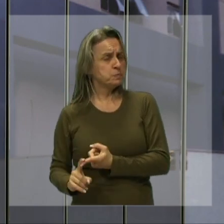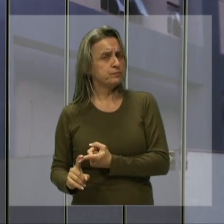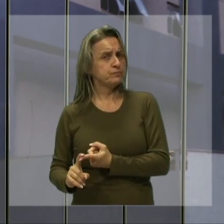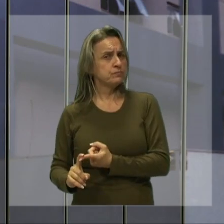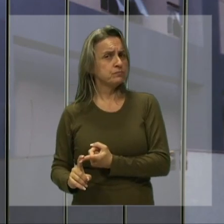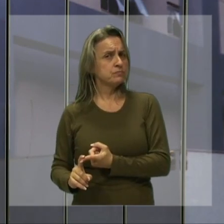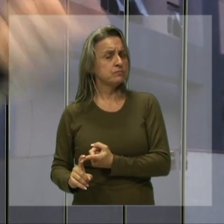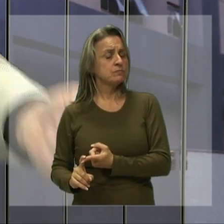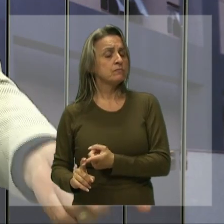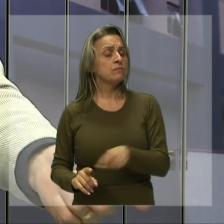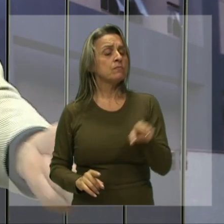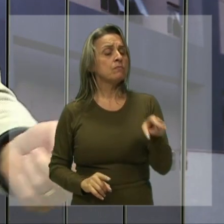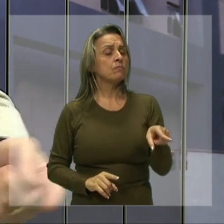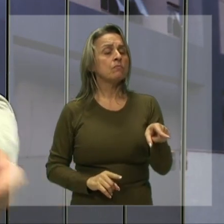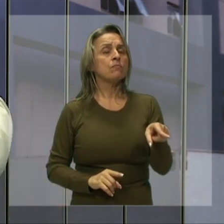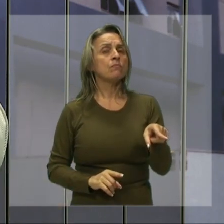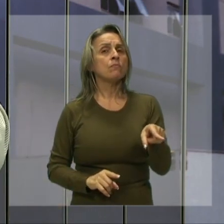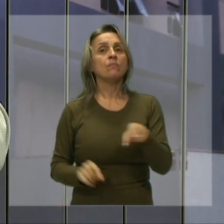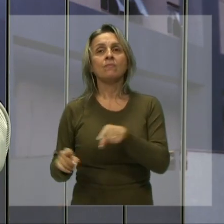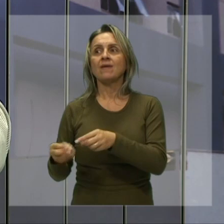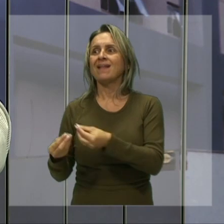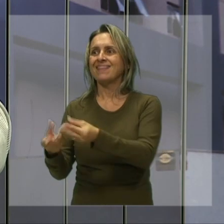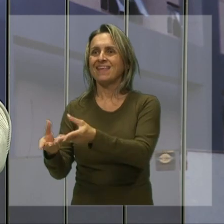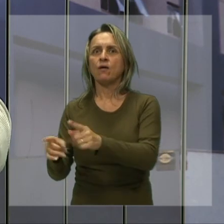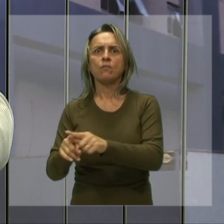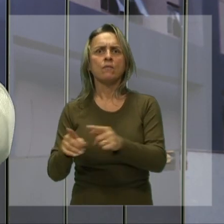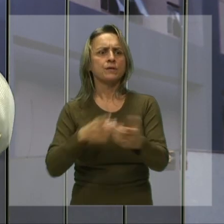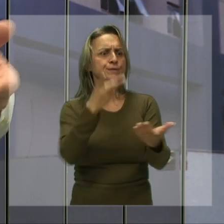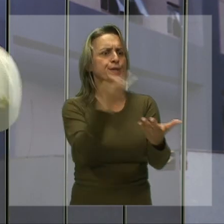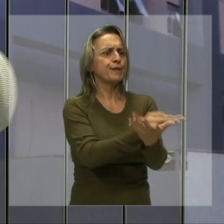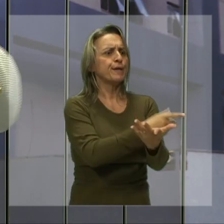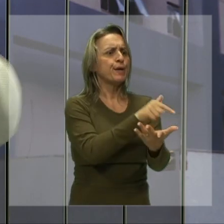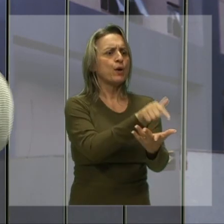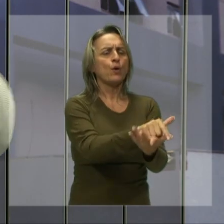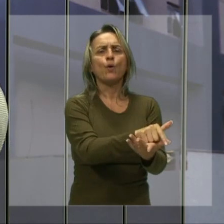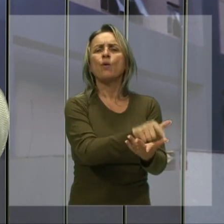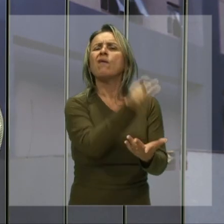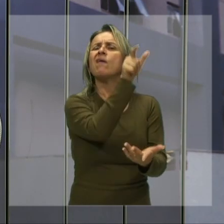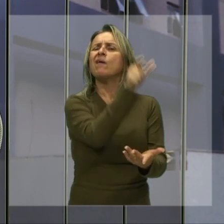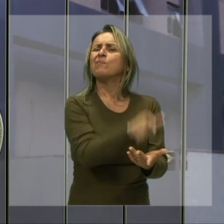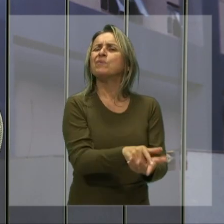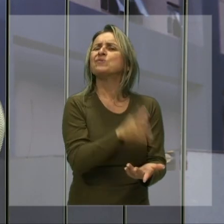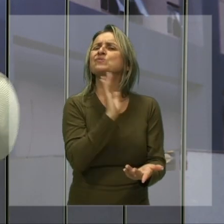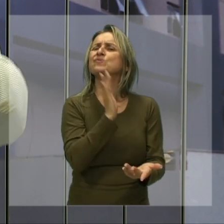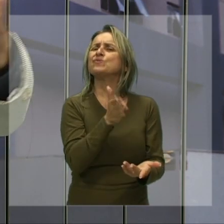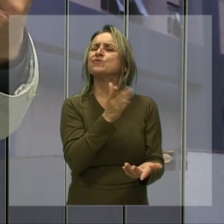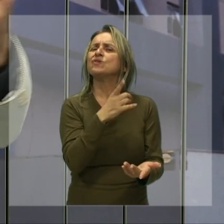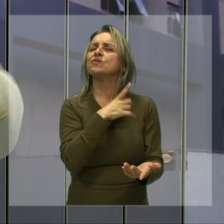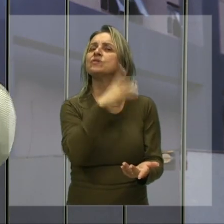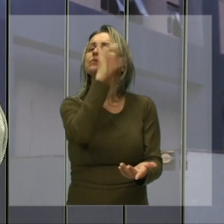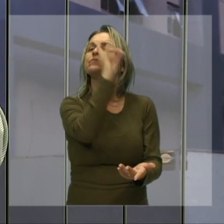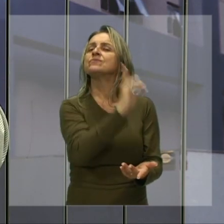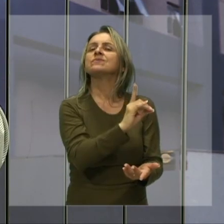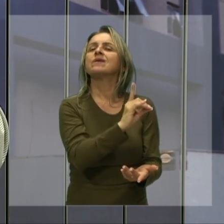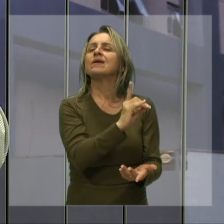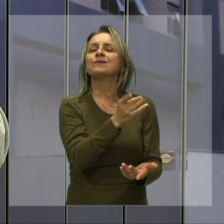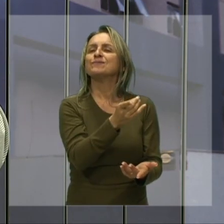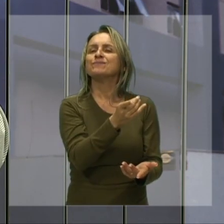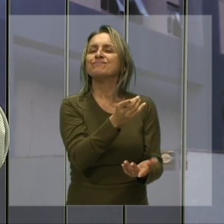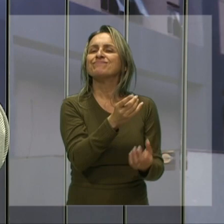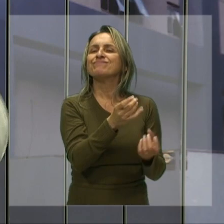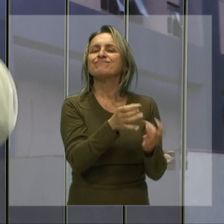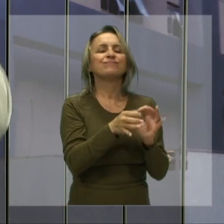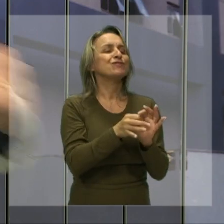Errou quando, por um lado ele deu, mas errou do outro lado, quando as pessoas já tinham quase que um direito adquirido de deixar a criança na